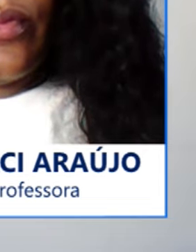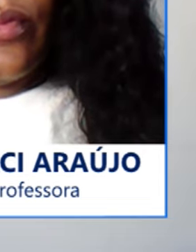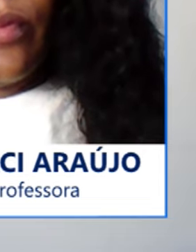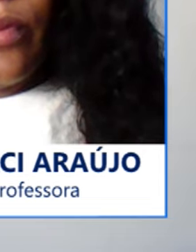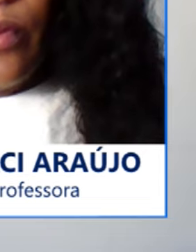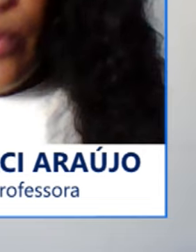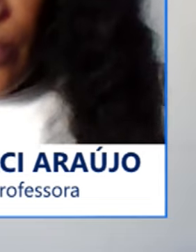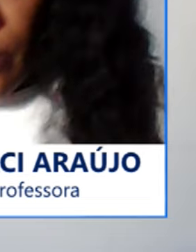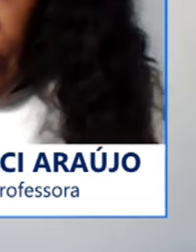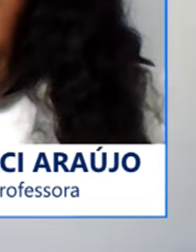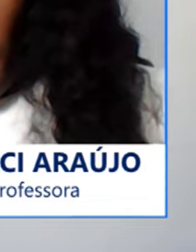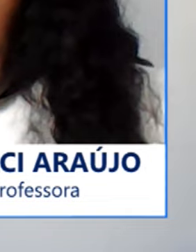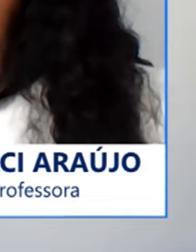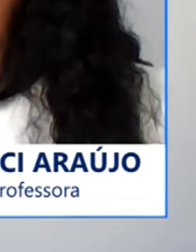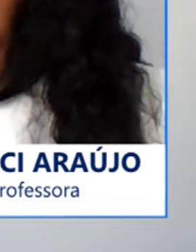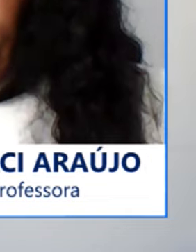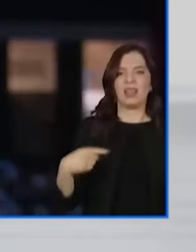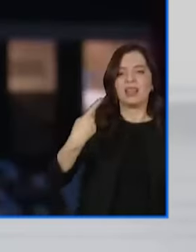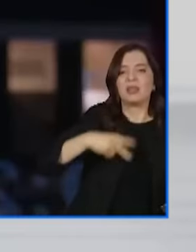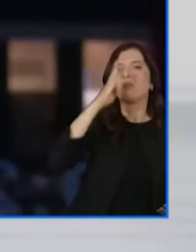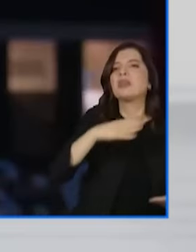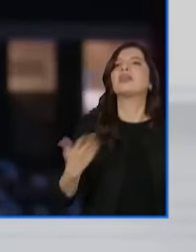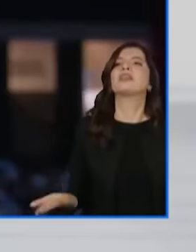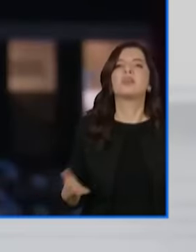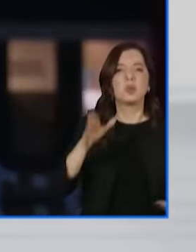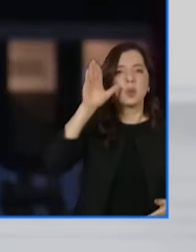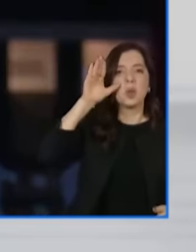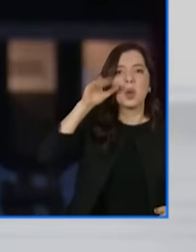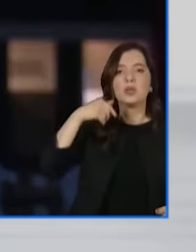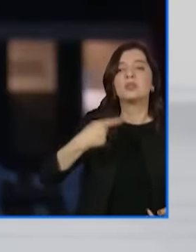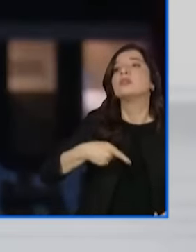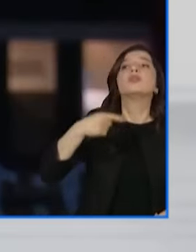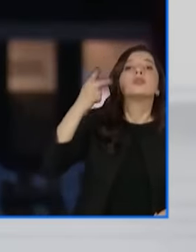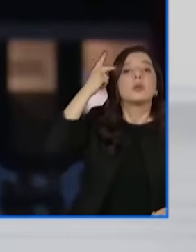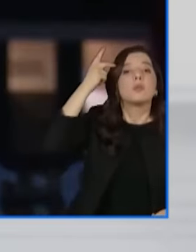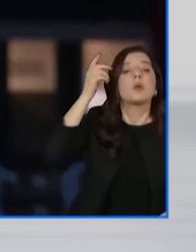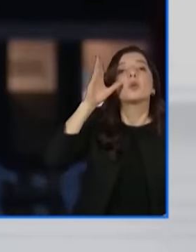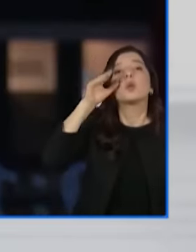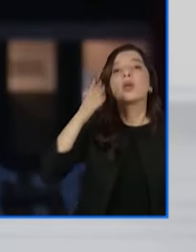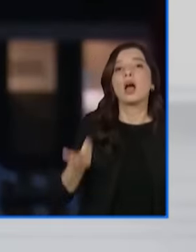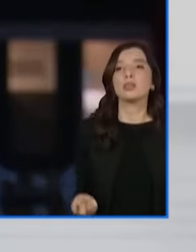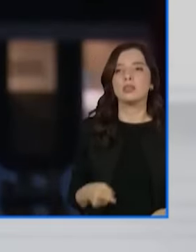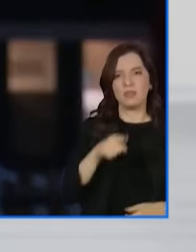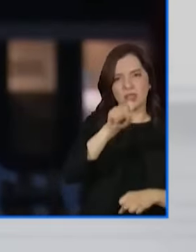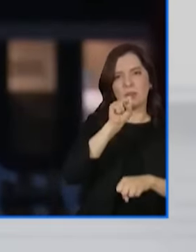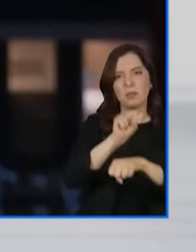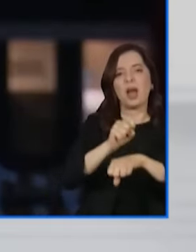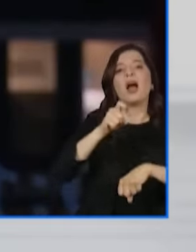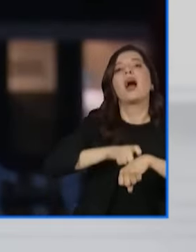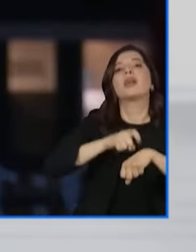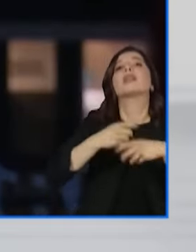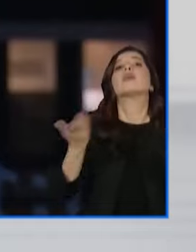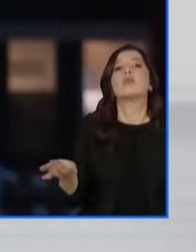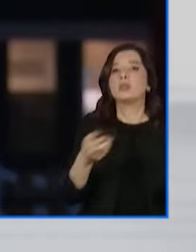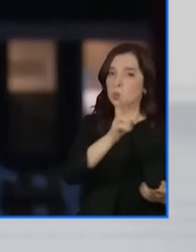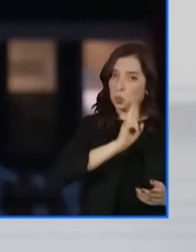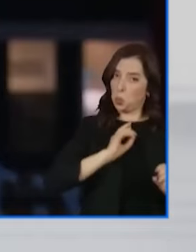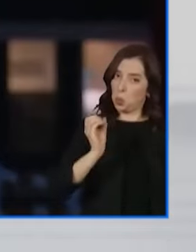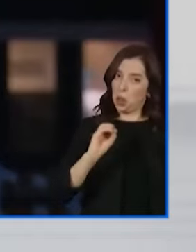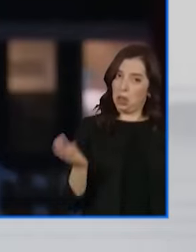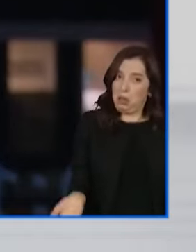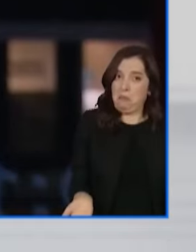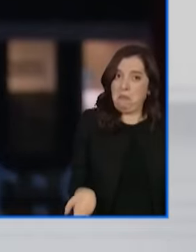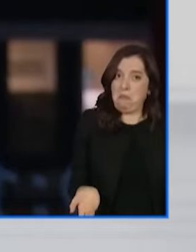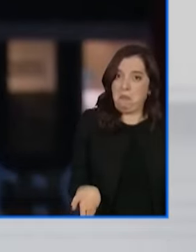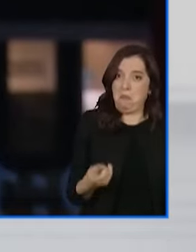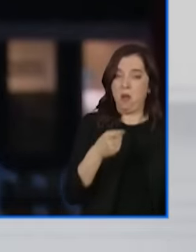crimes cometidos pelo Marçal. Eu sofri violência no meu Instagram, e não foi uma, nem duas, nem seis frases cometidas